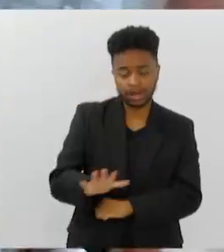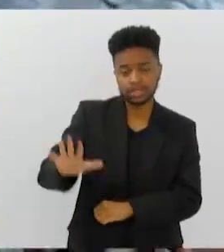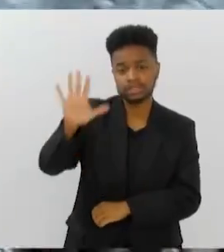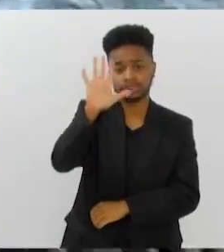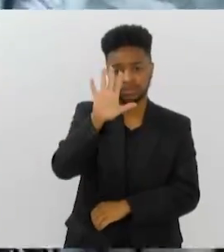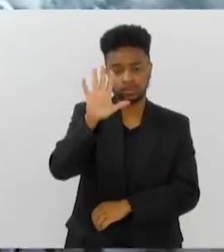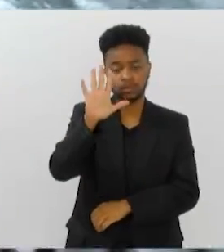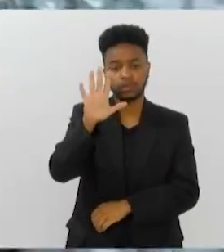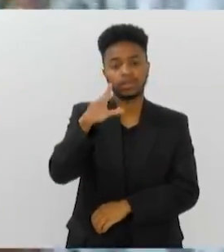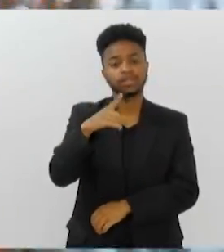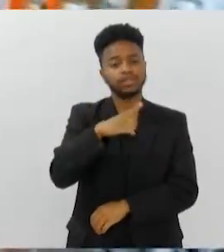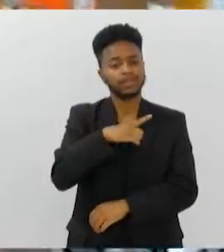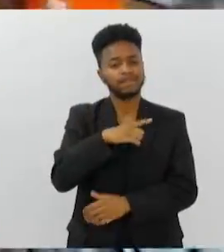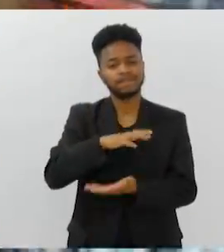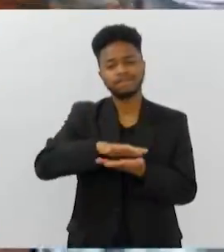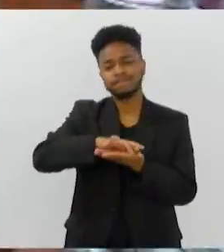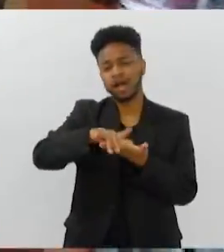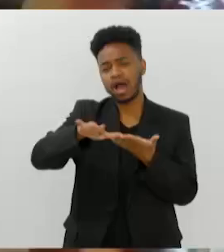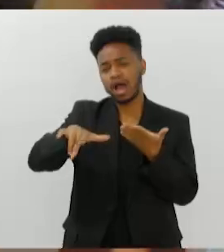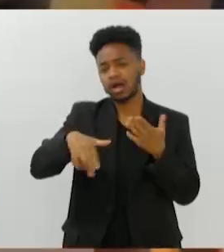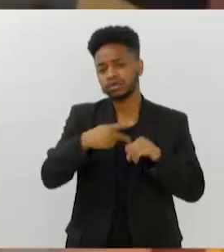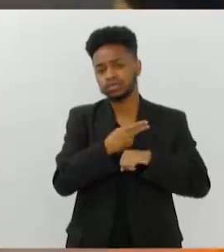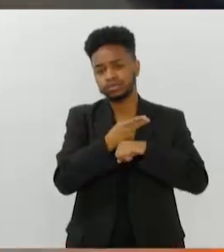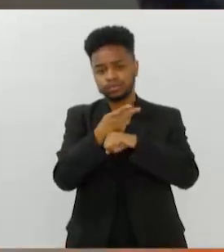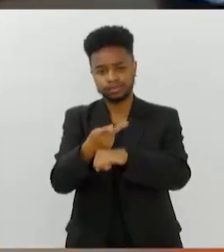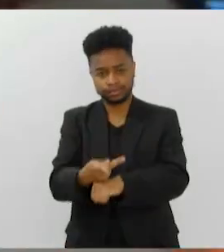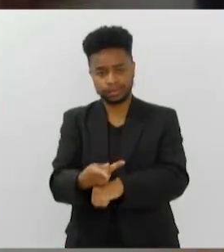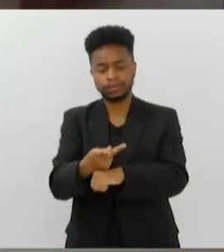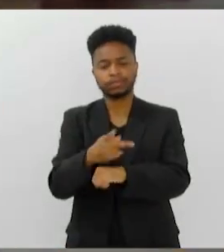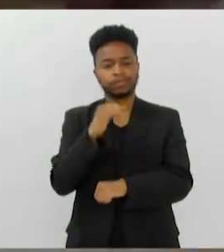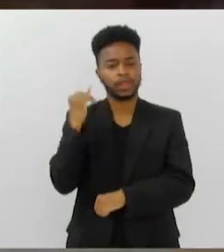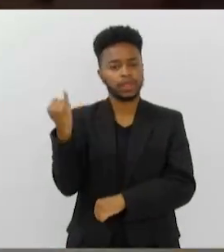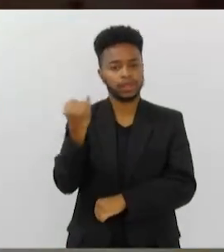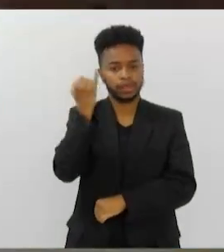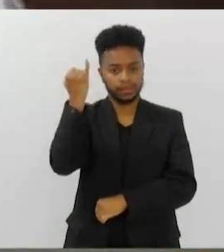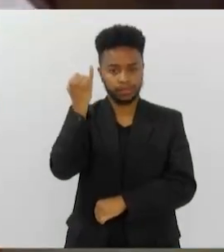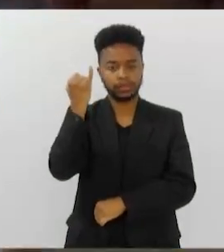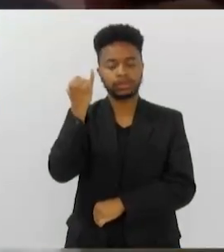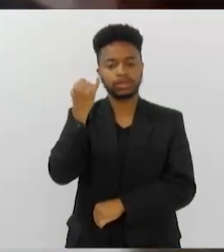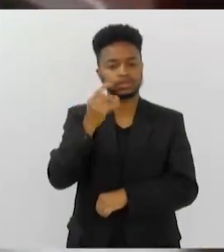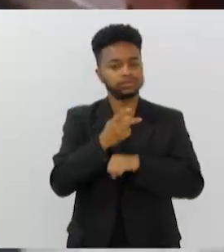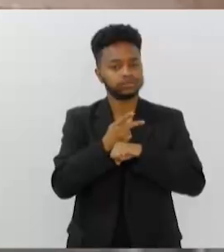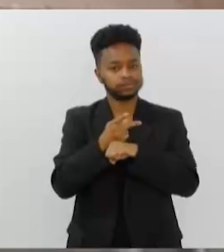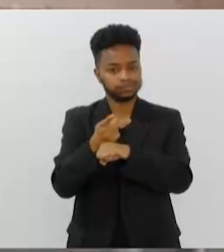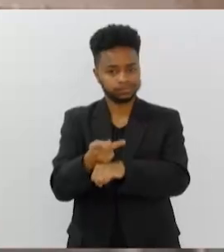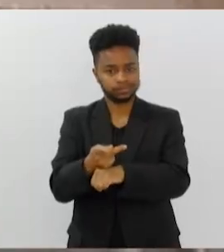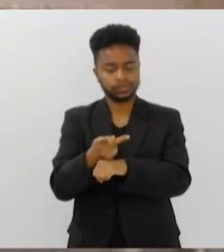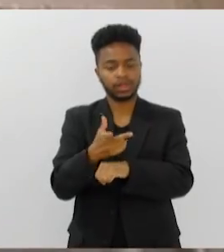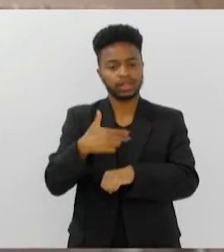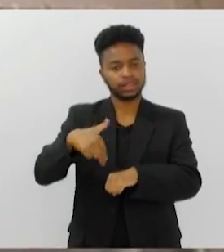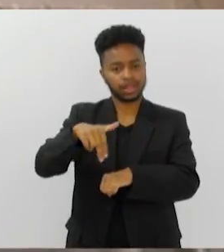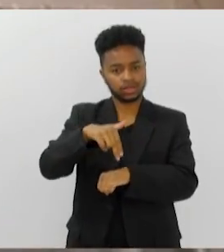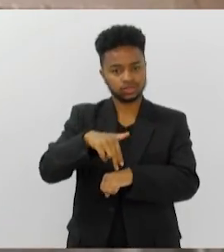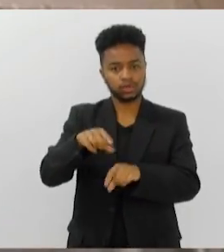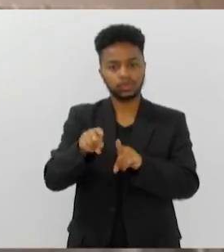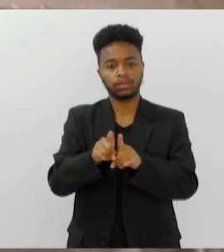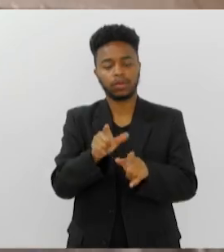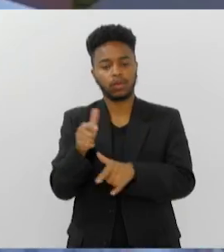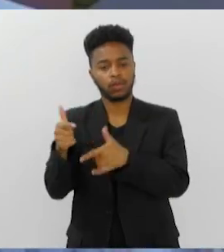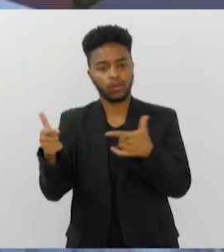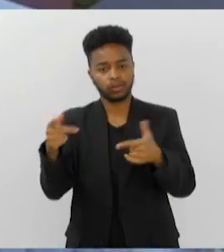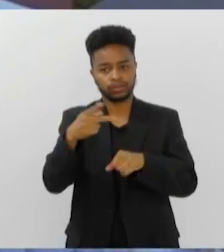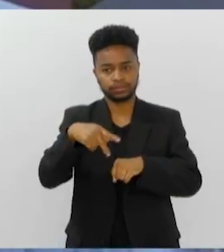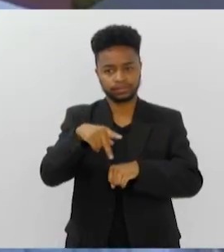deterem centenas de premiações, das mais importantes e relevantes premiações nacionais e